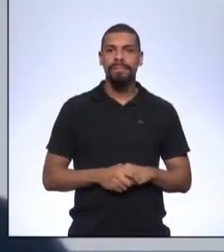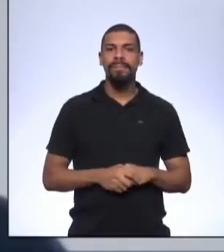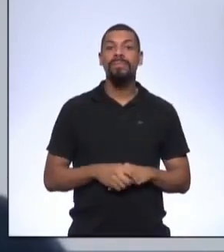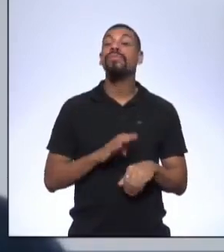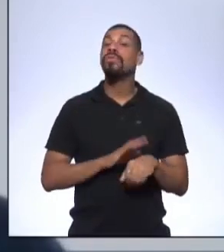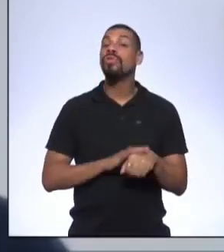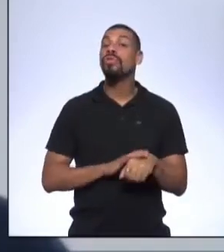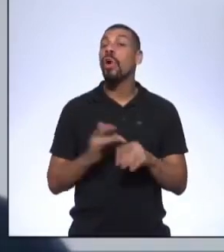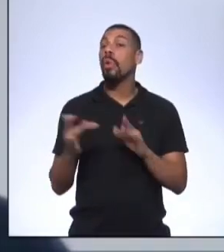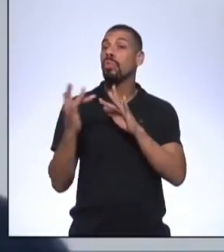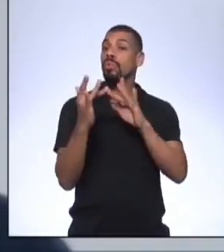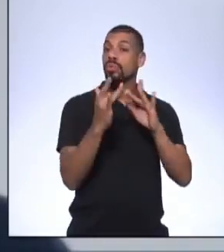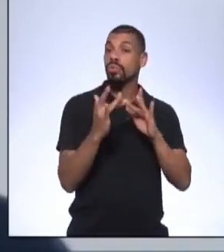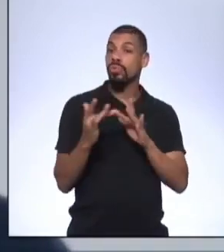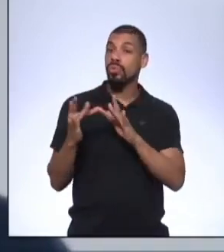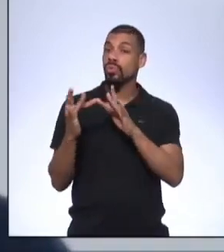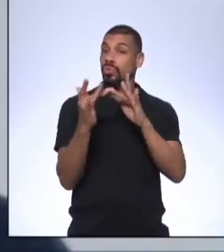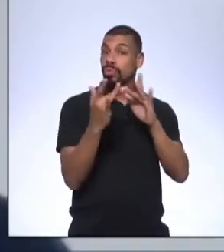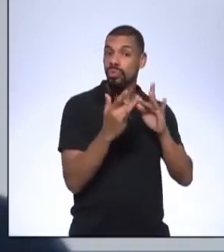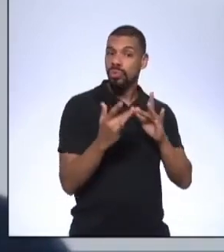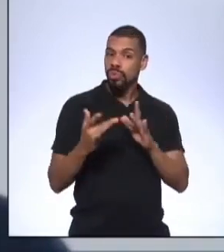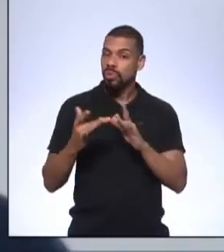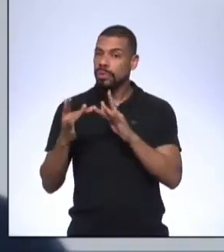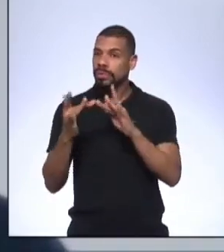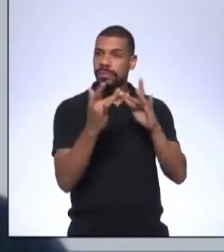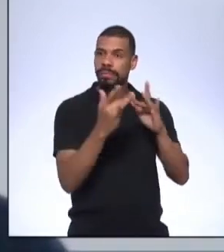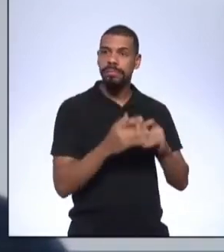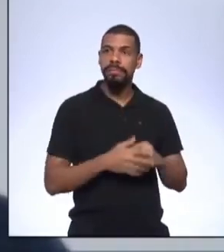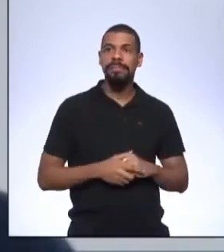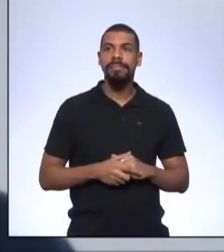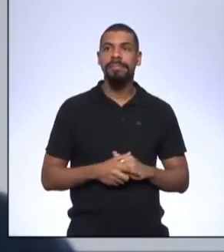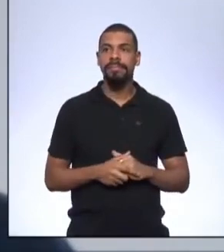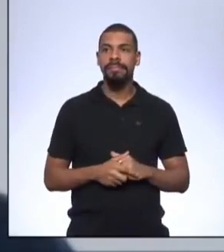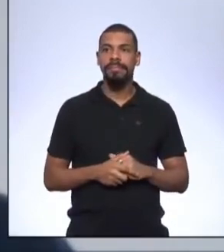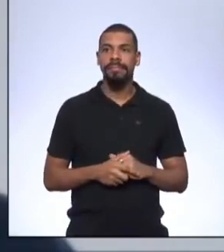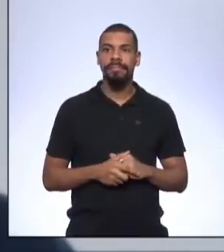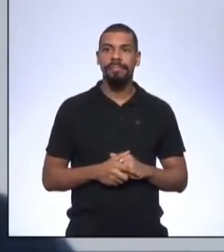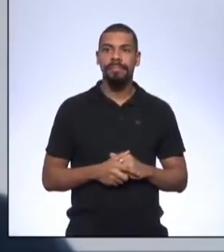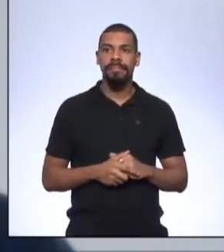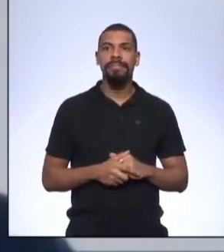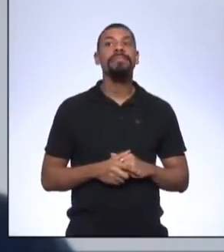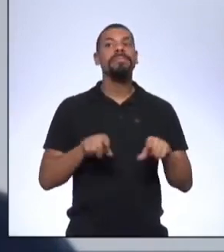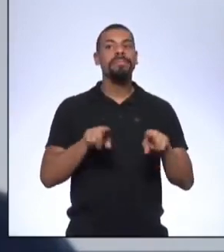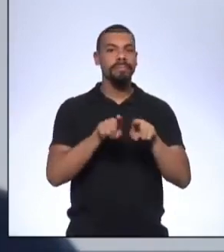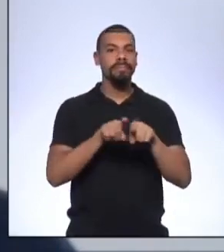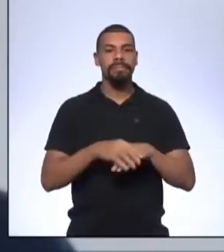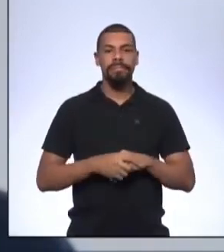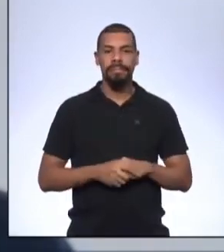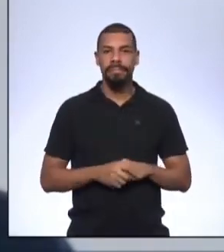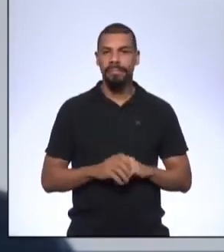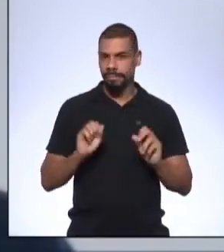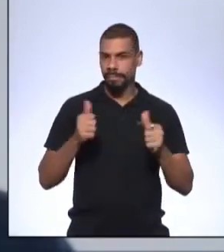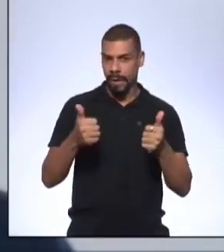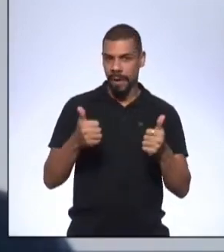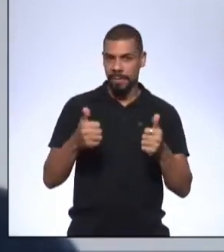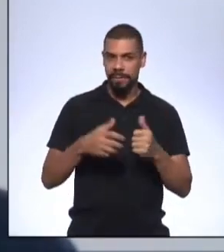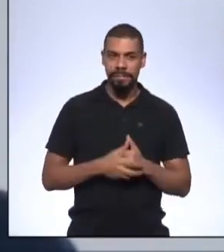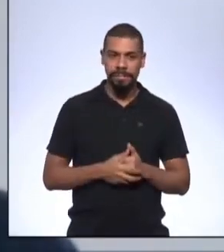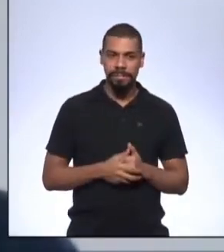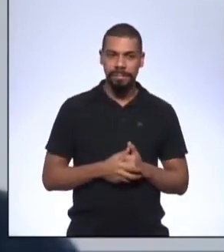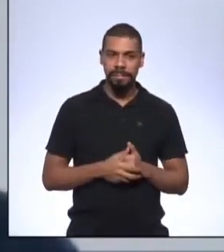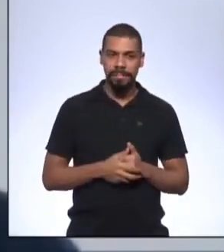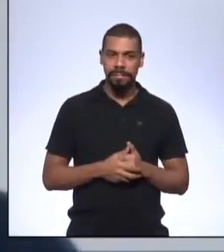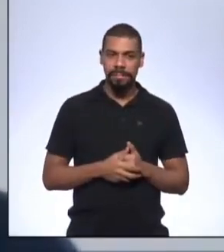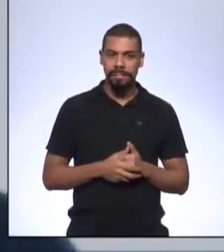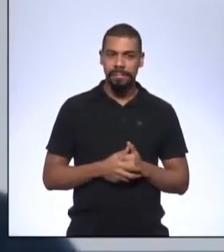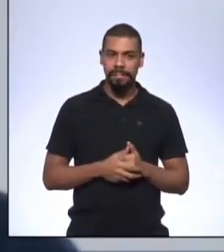os contatos de vocês e ter uma rede maior de transmissão do conhecimento. Certo, gente? E aí,